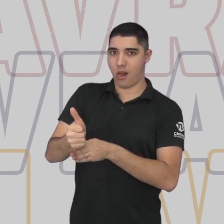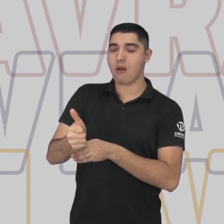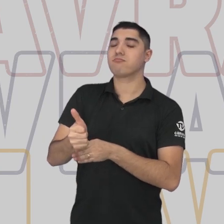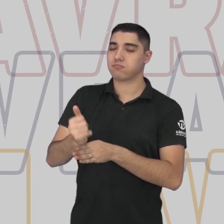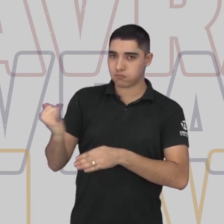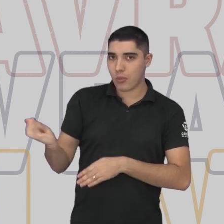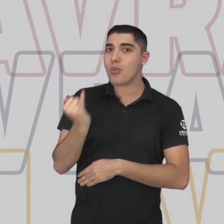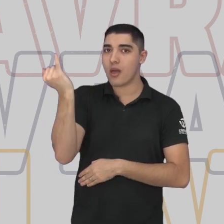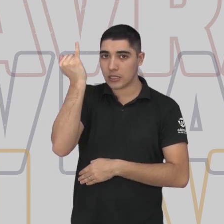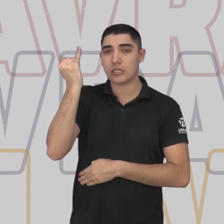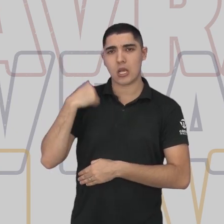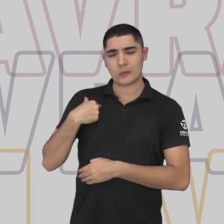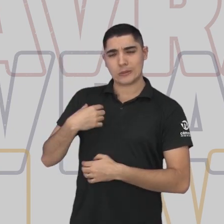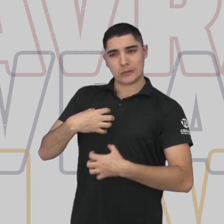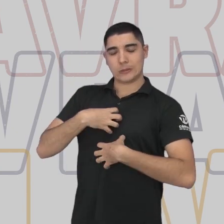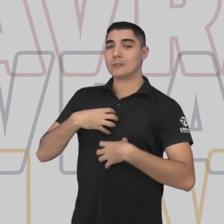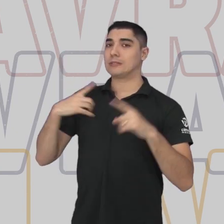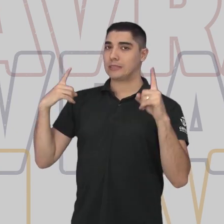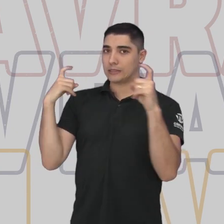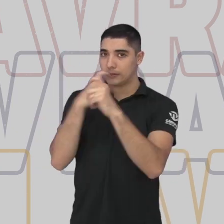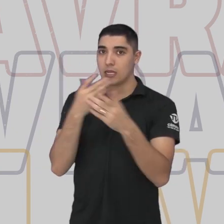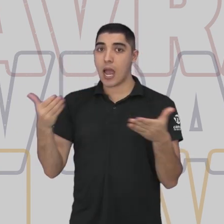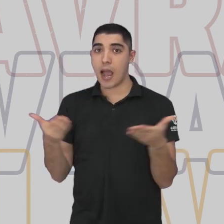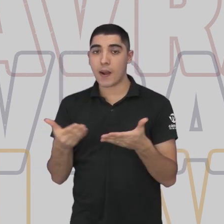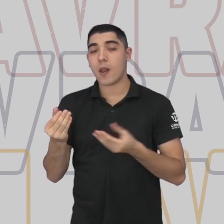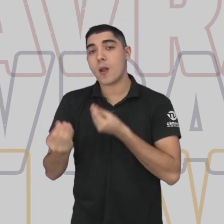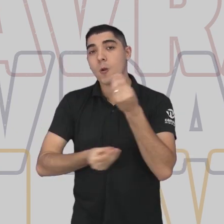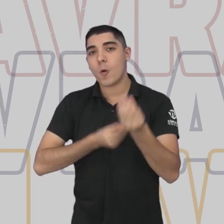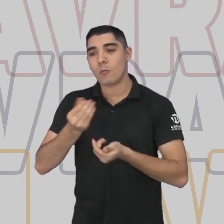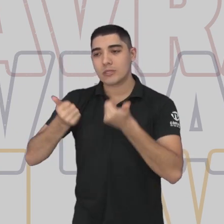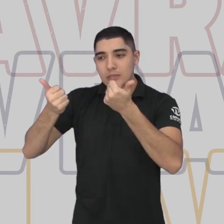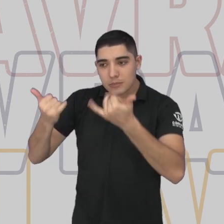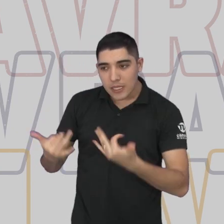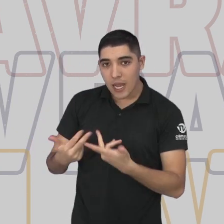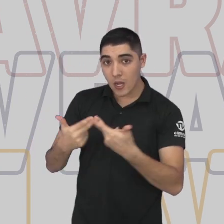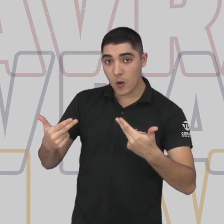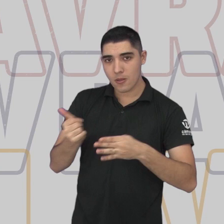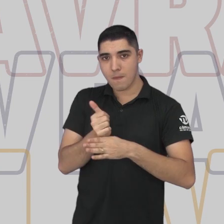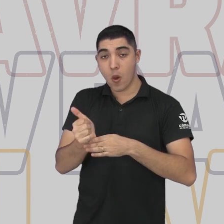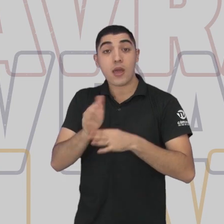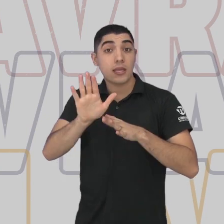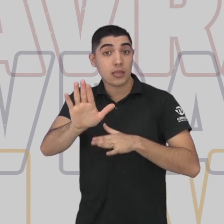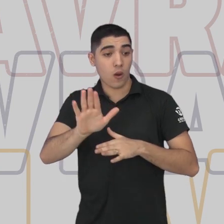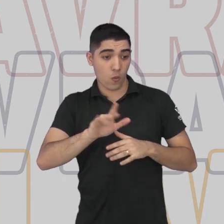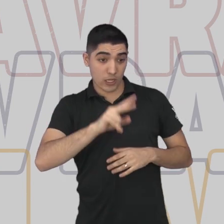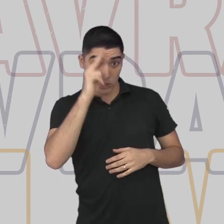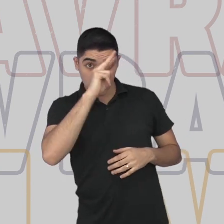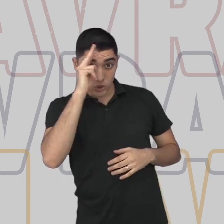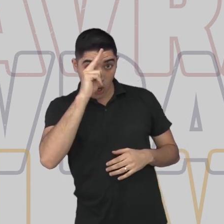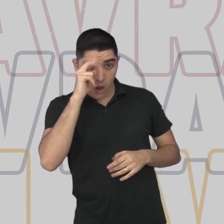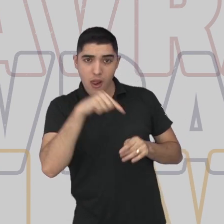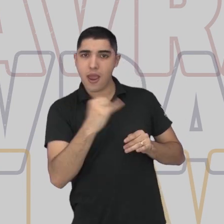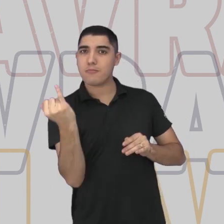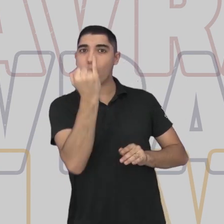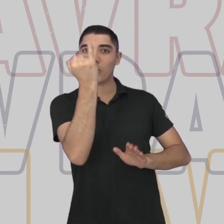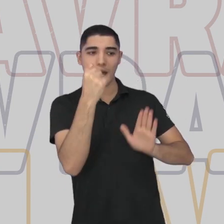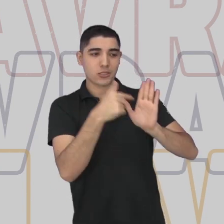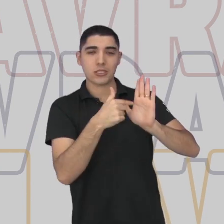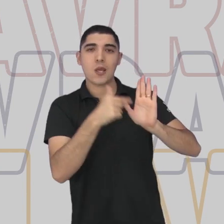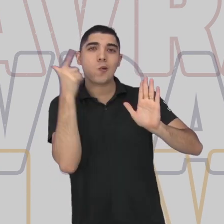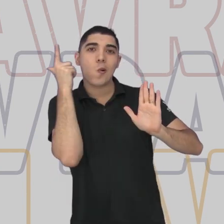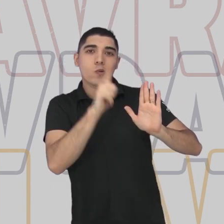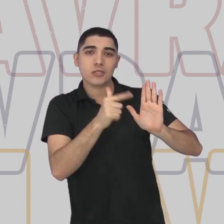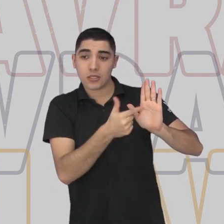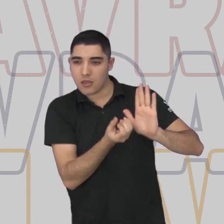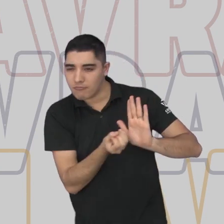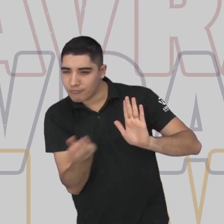gente sente muita dificuldade de falar sobre isso, e as histórias são a melhor maneira de você colocar